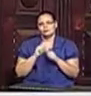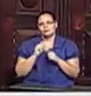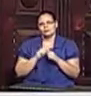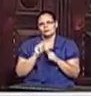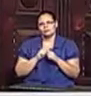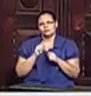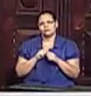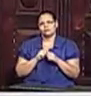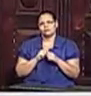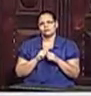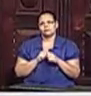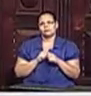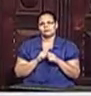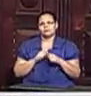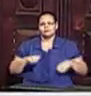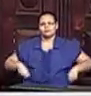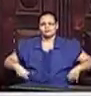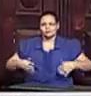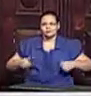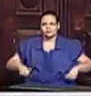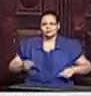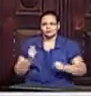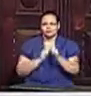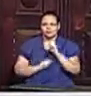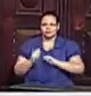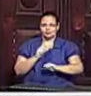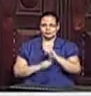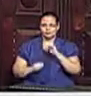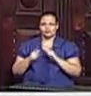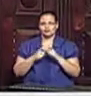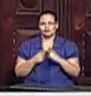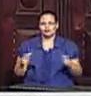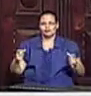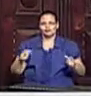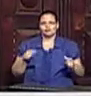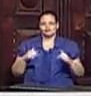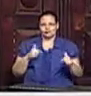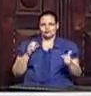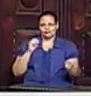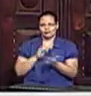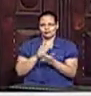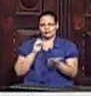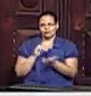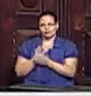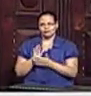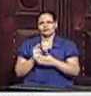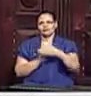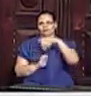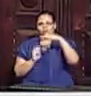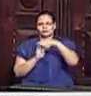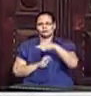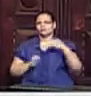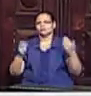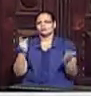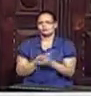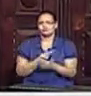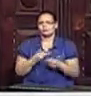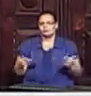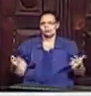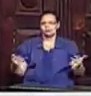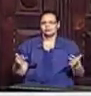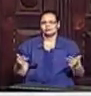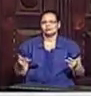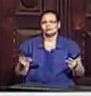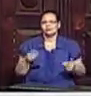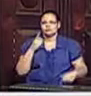esse enfrentamento que prejudica a nossa economia, aumenta o desemprego, afugenta empresas e acontecem coisas surreais do